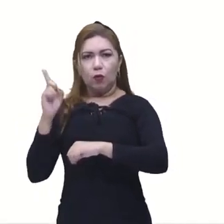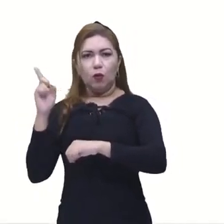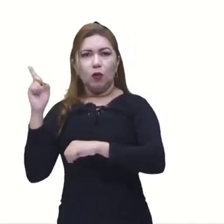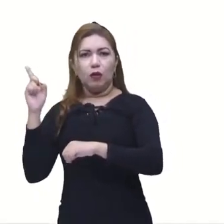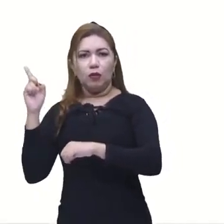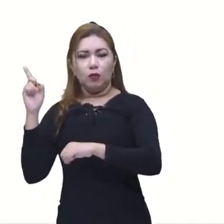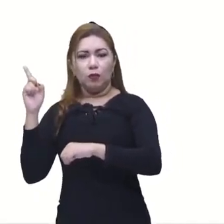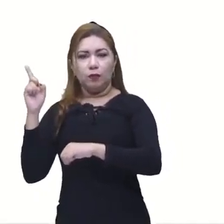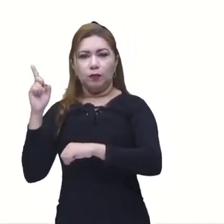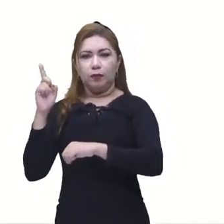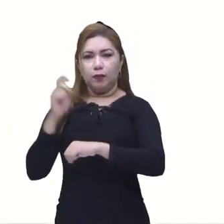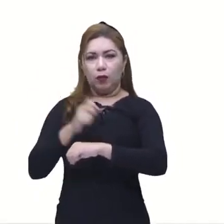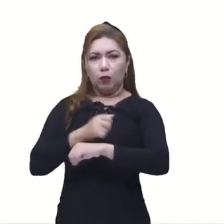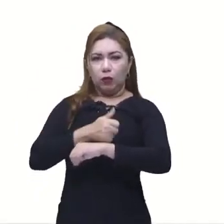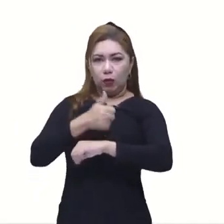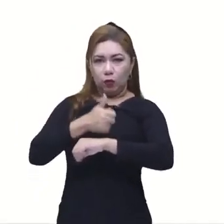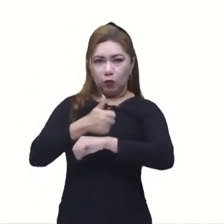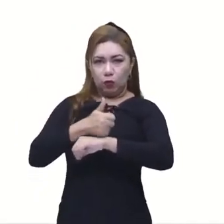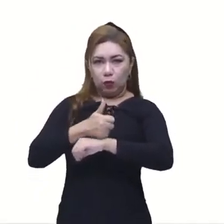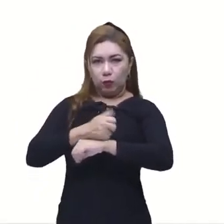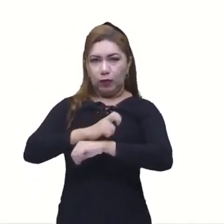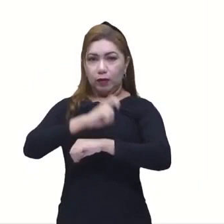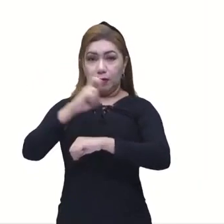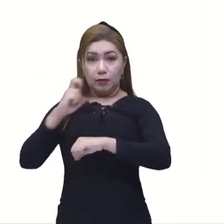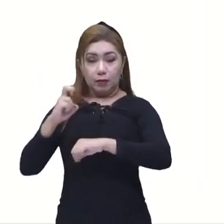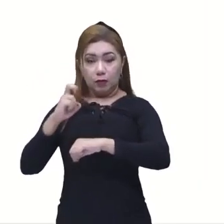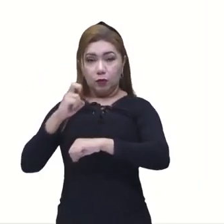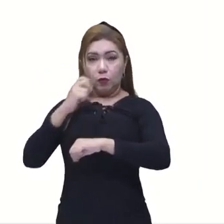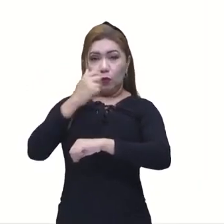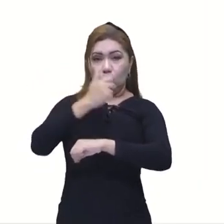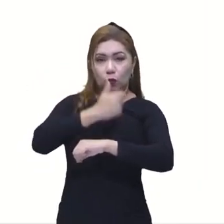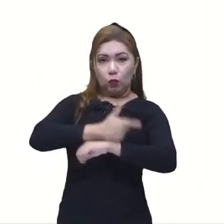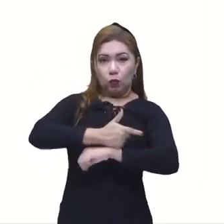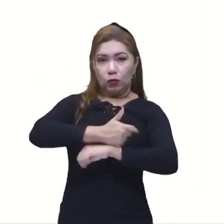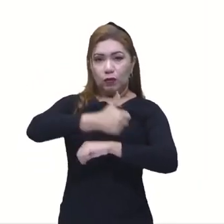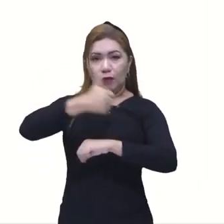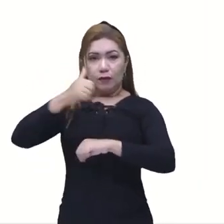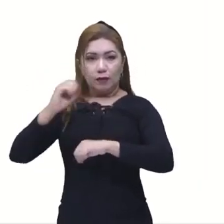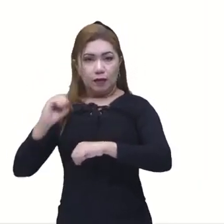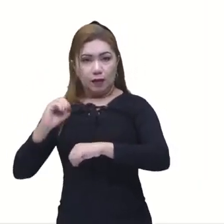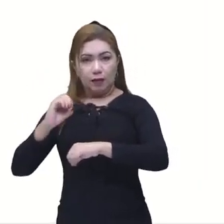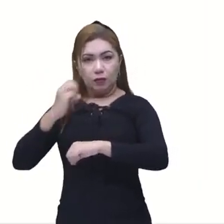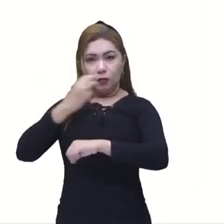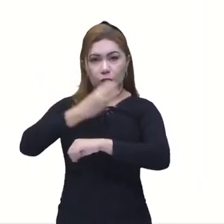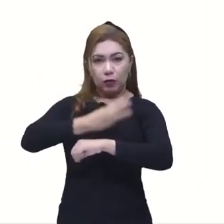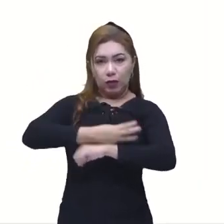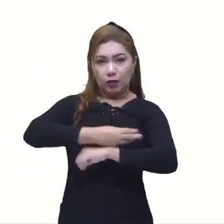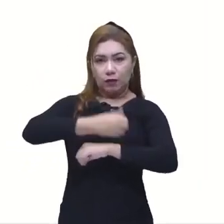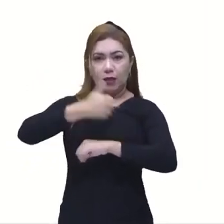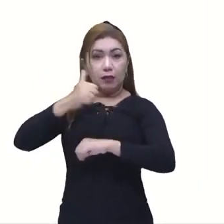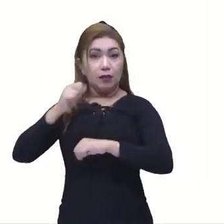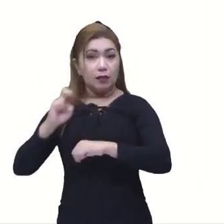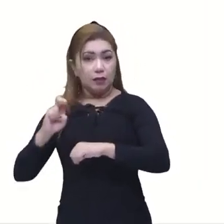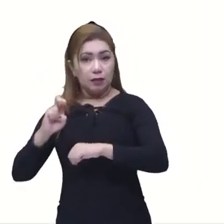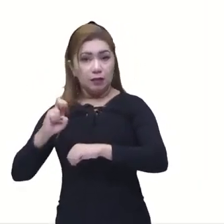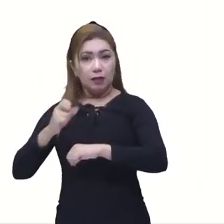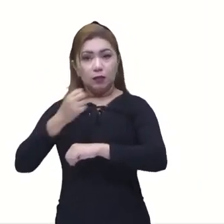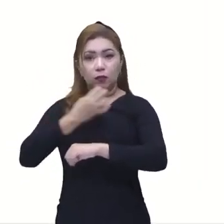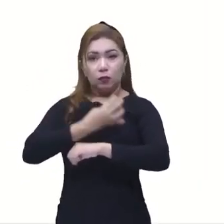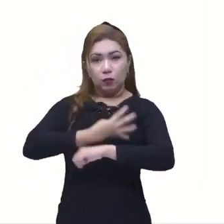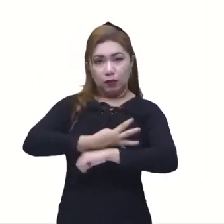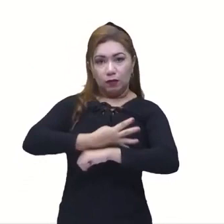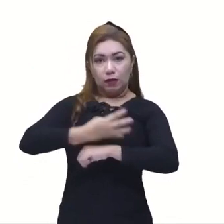minutos. Aqui no 2, 5 mais 5, 10. No 3, 15. No